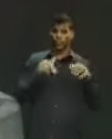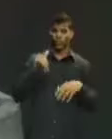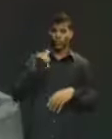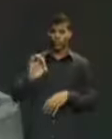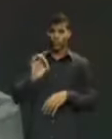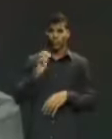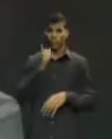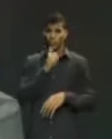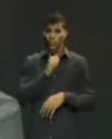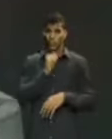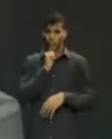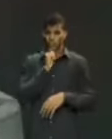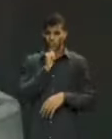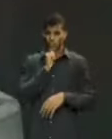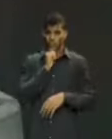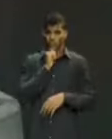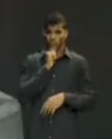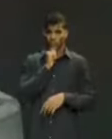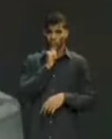mães,